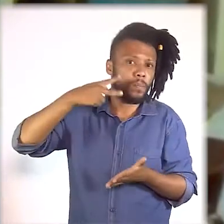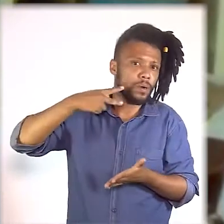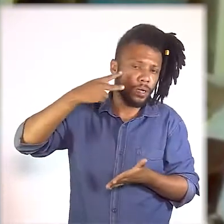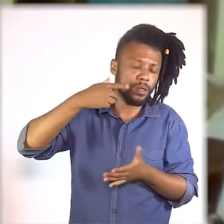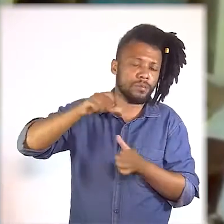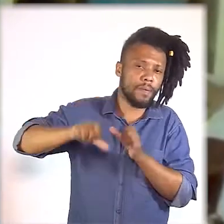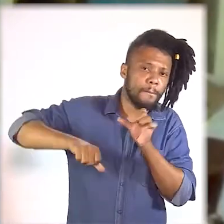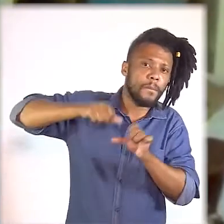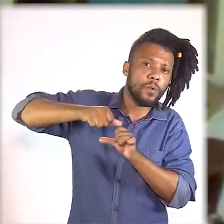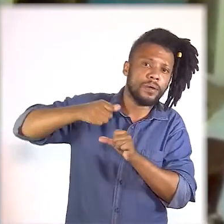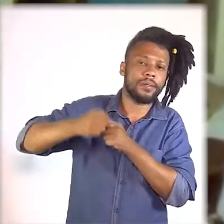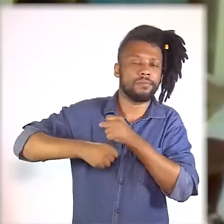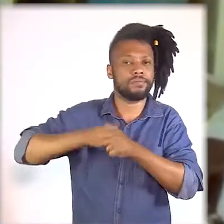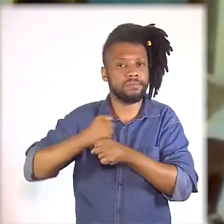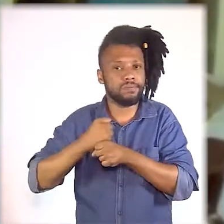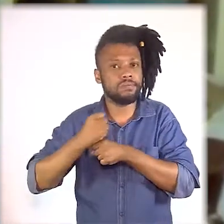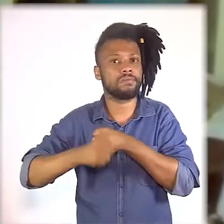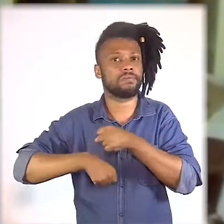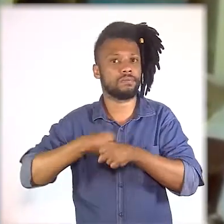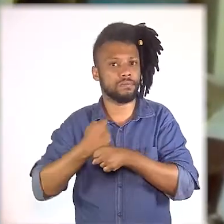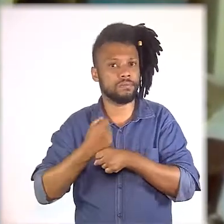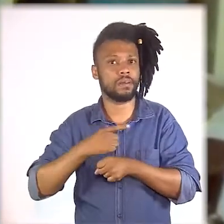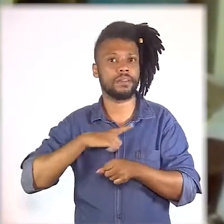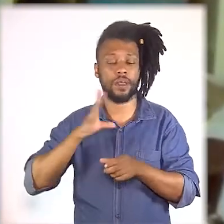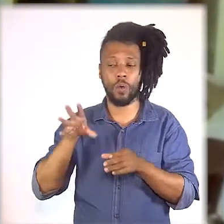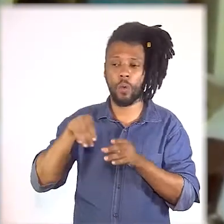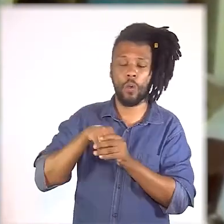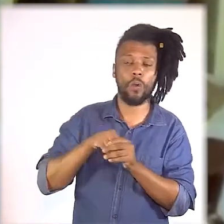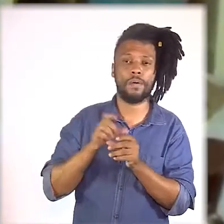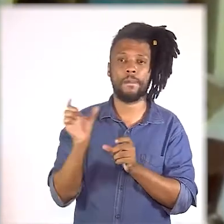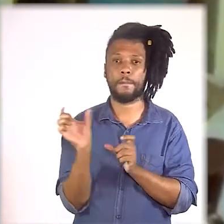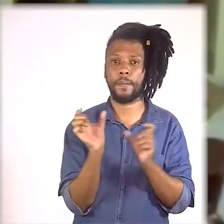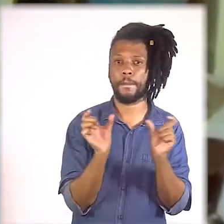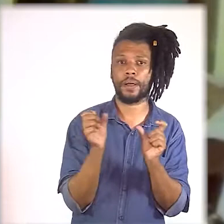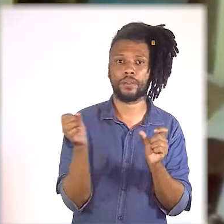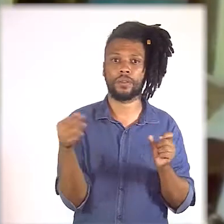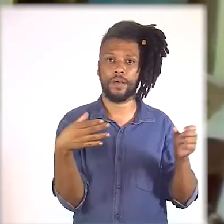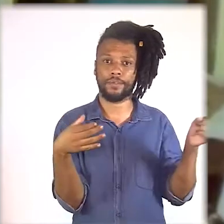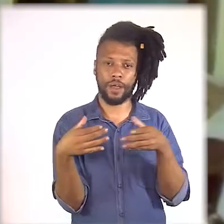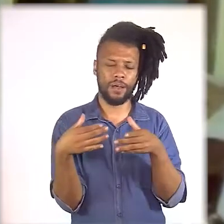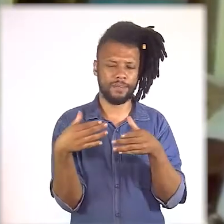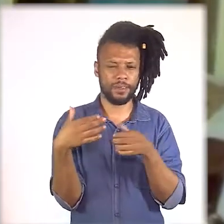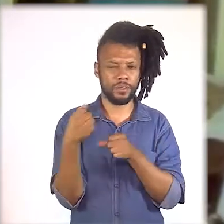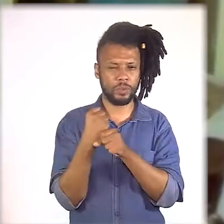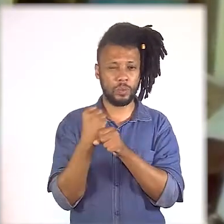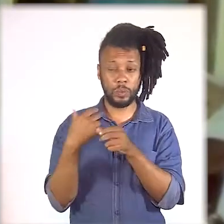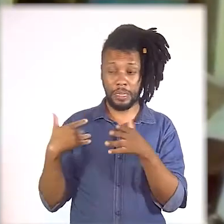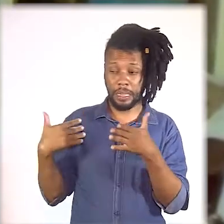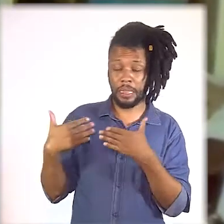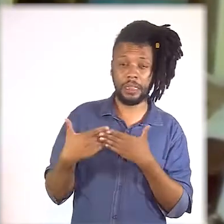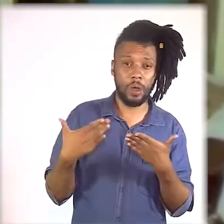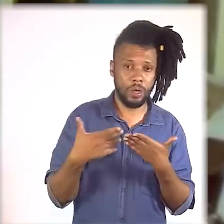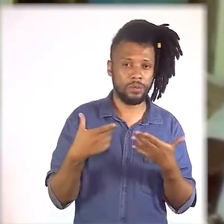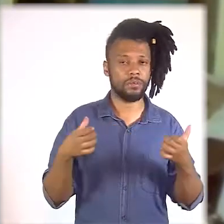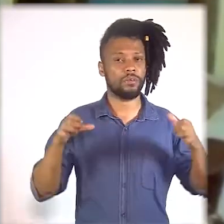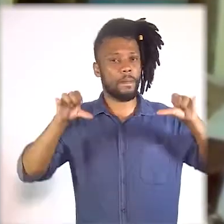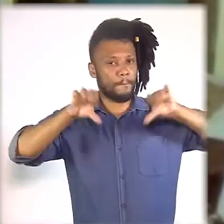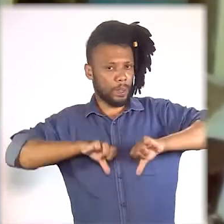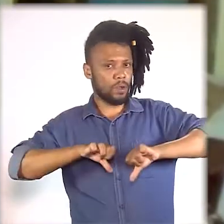vocabulário político, né? Que muda a cada ano, se incorpora novas coisas, geralmente para pior, né? De alguns anos para